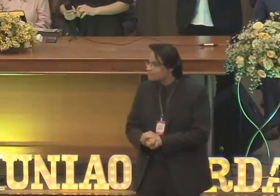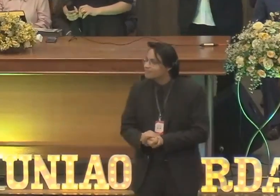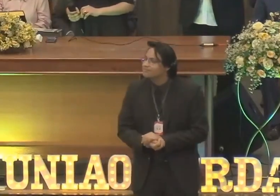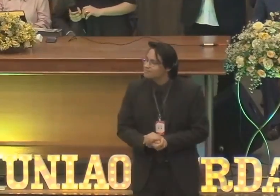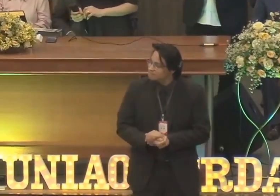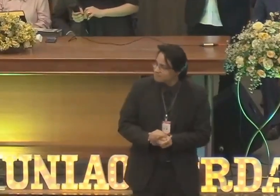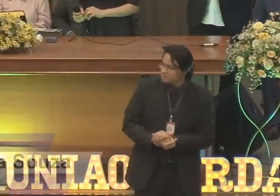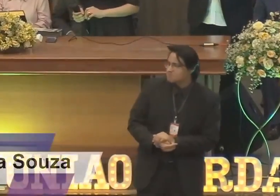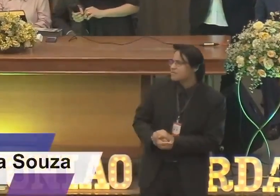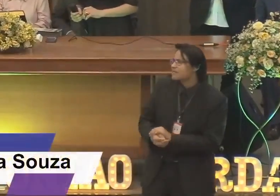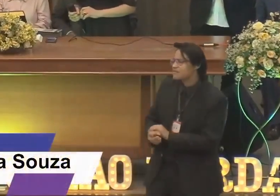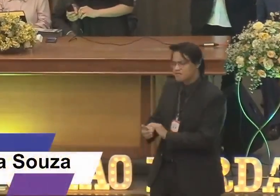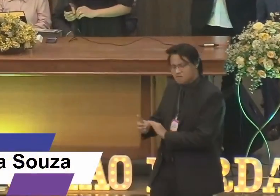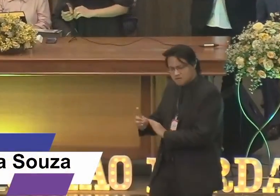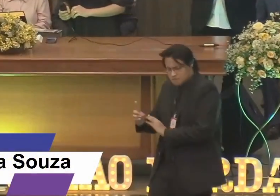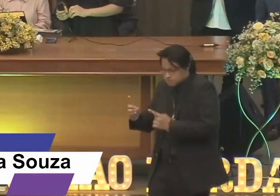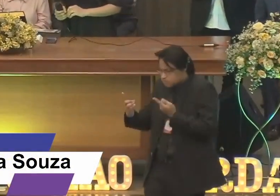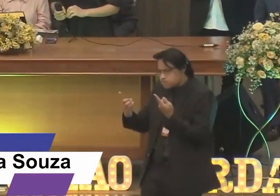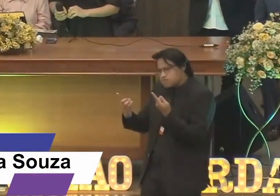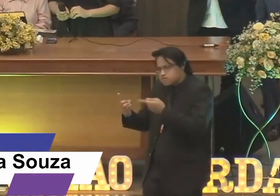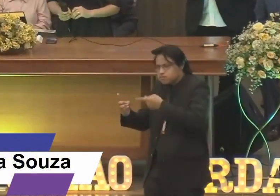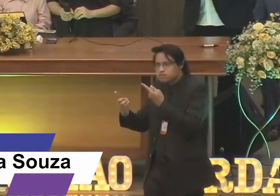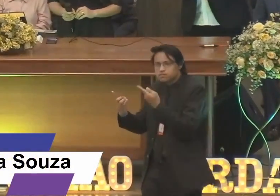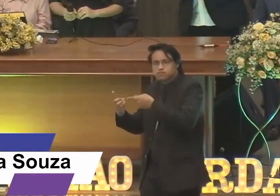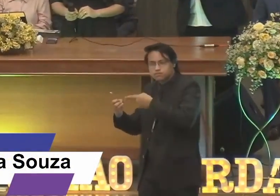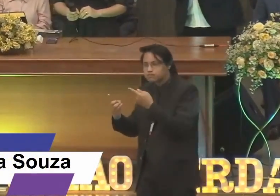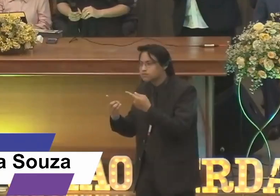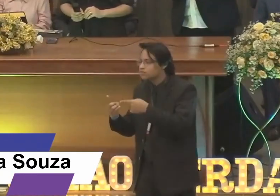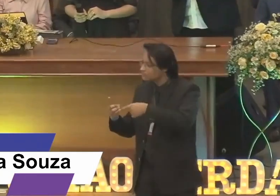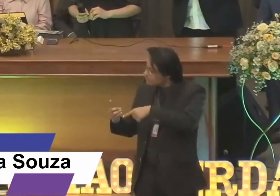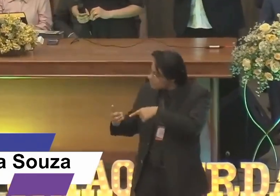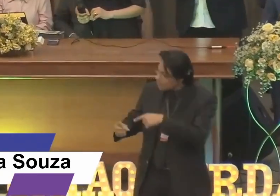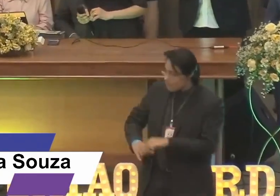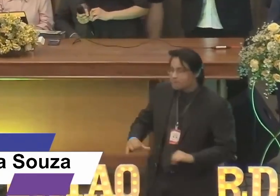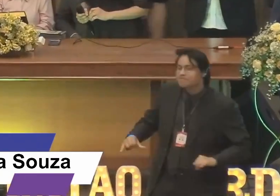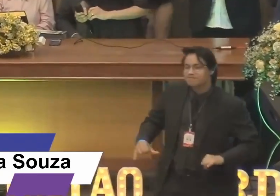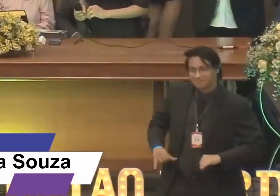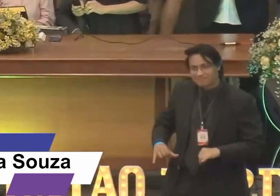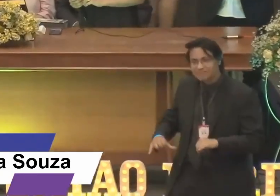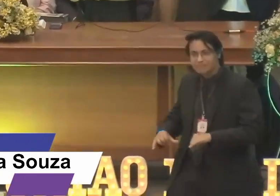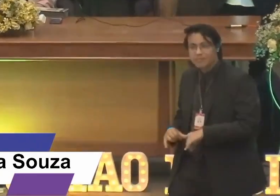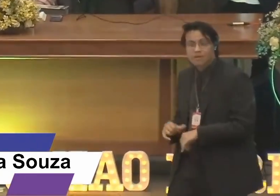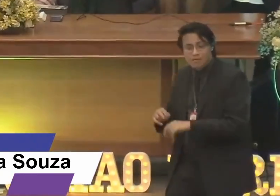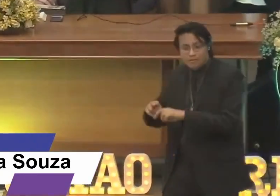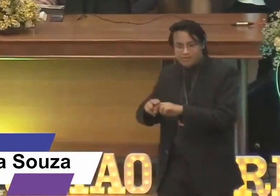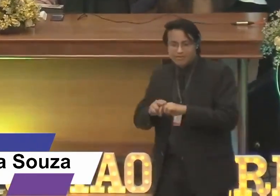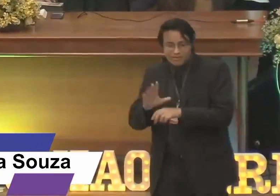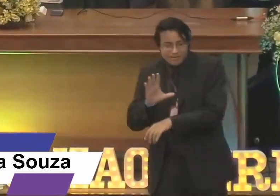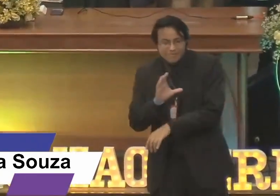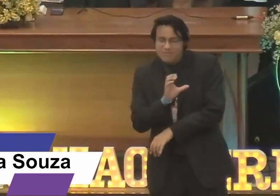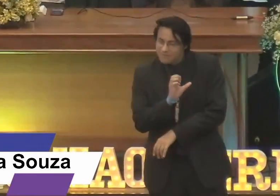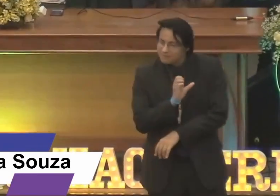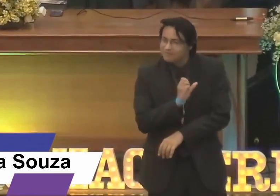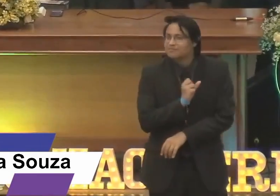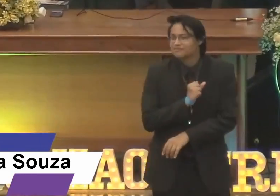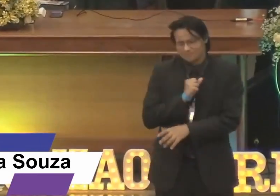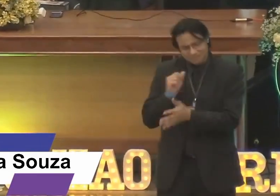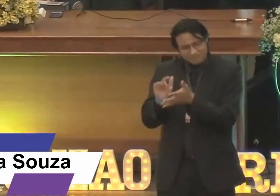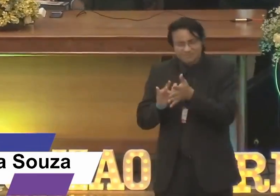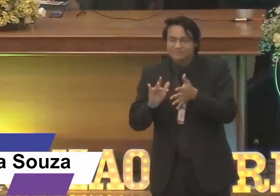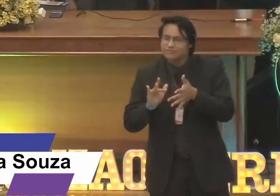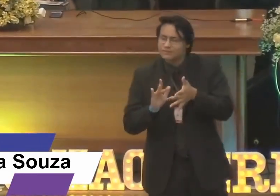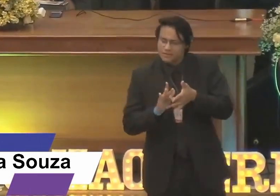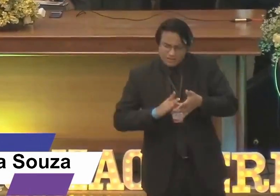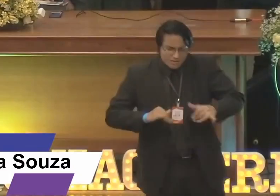foi ferido também, humilhado. Por amor ele sofreu